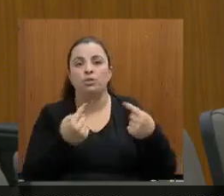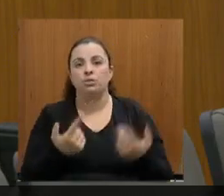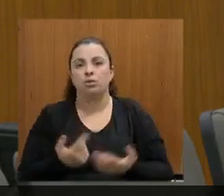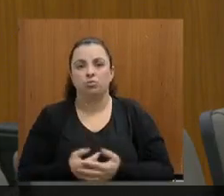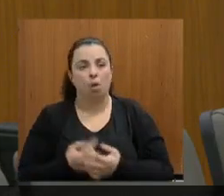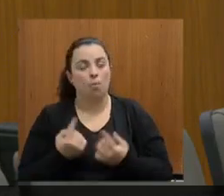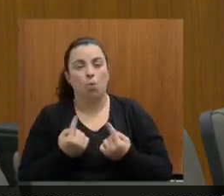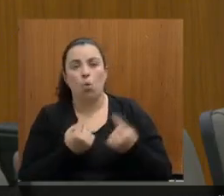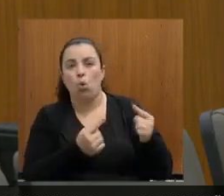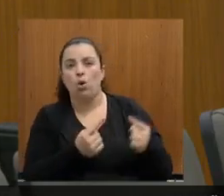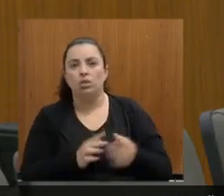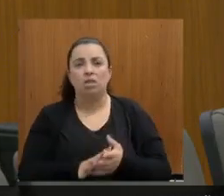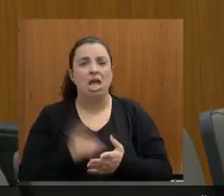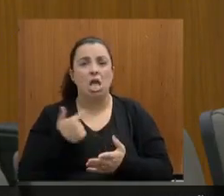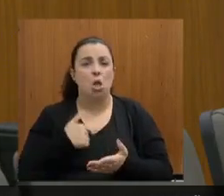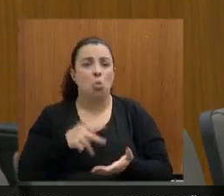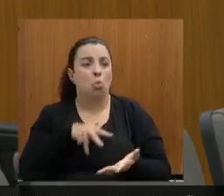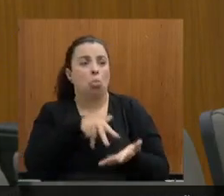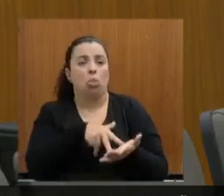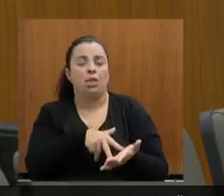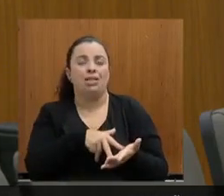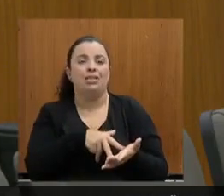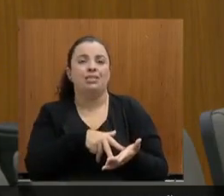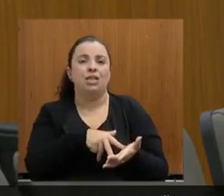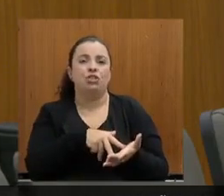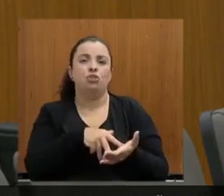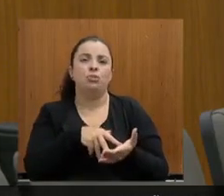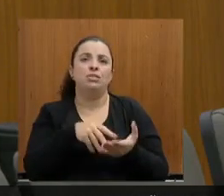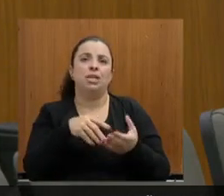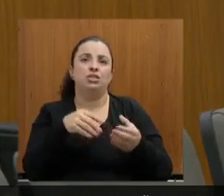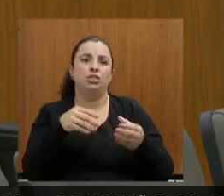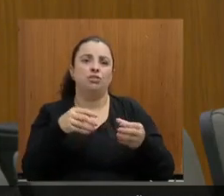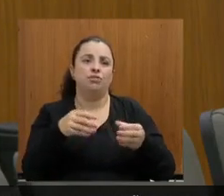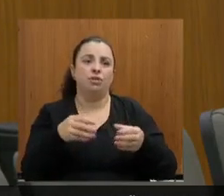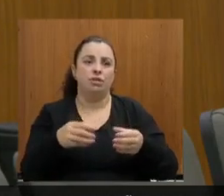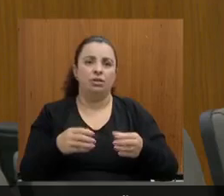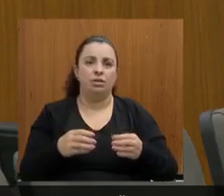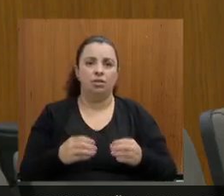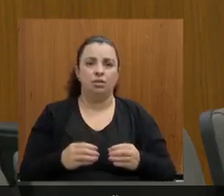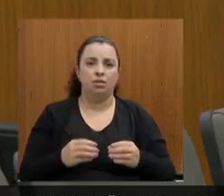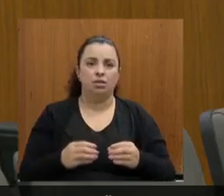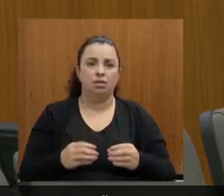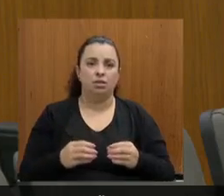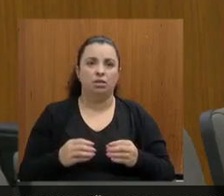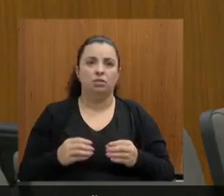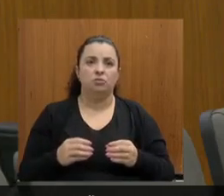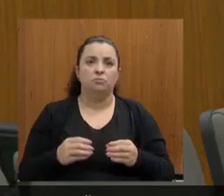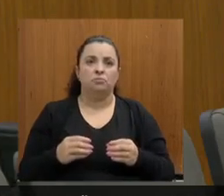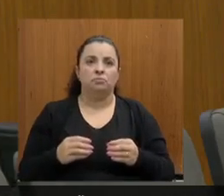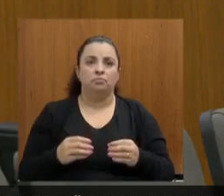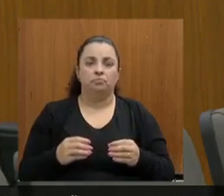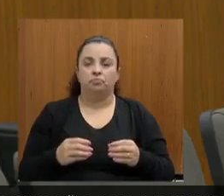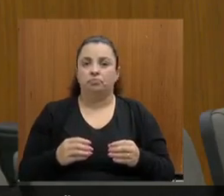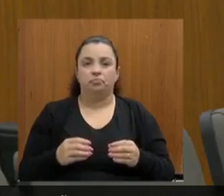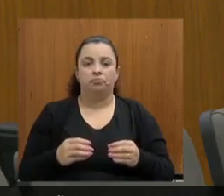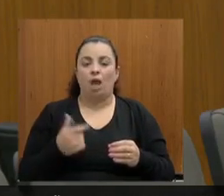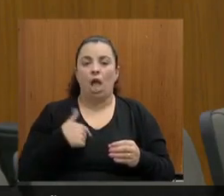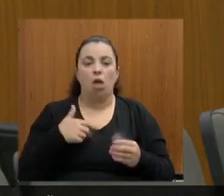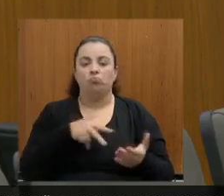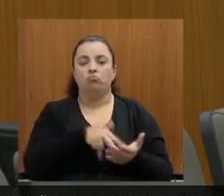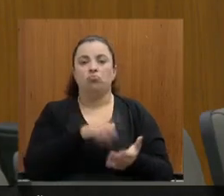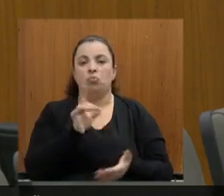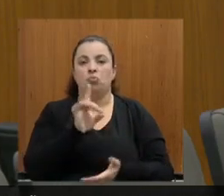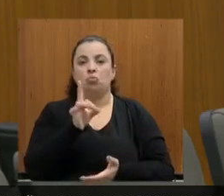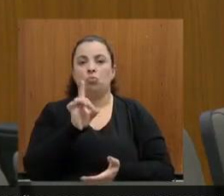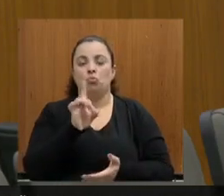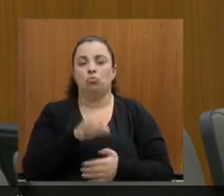ir na cidade administrativa não me interessavam tinha nada não tinha nada para o estado e dinheiro ficando dia dos